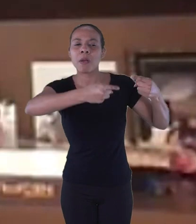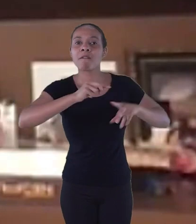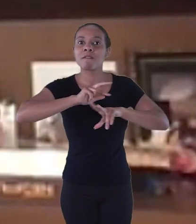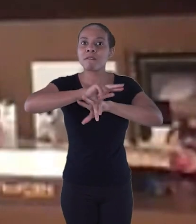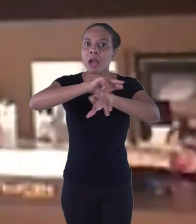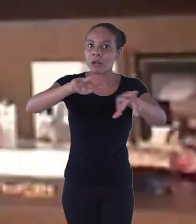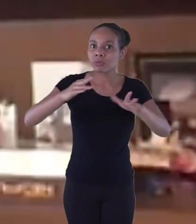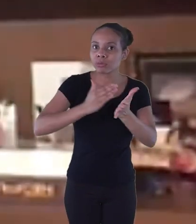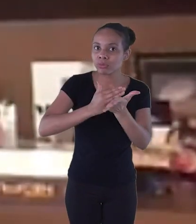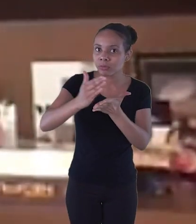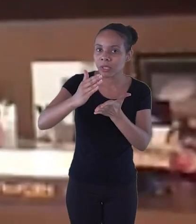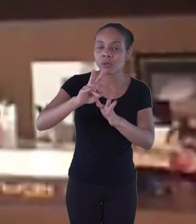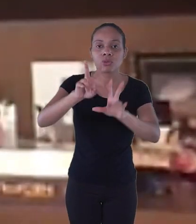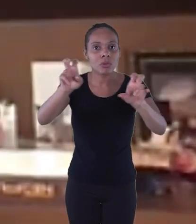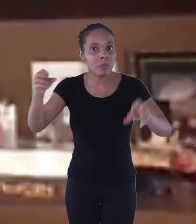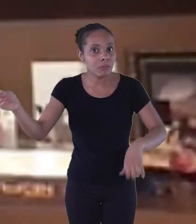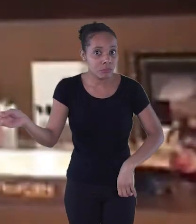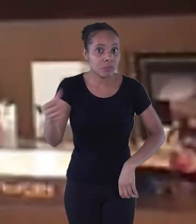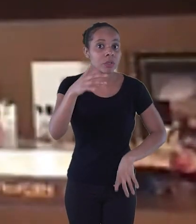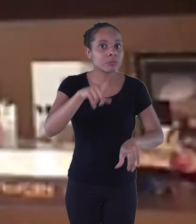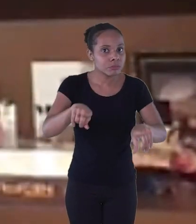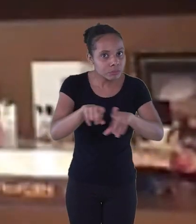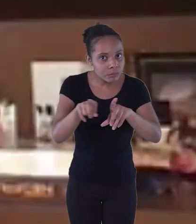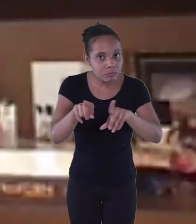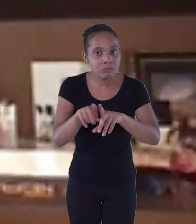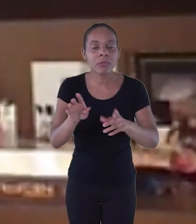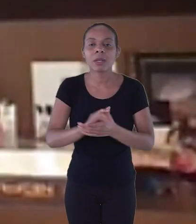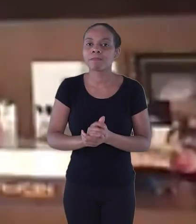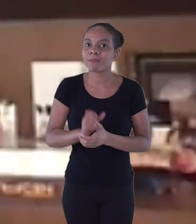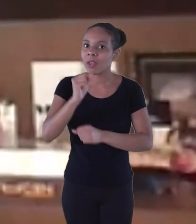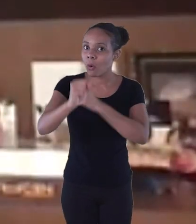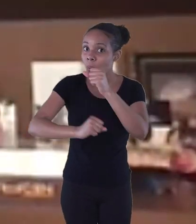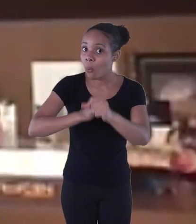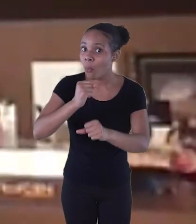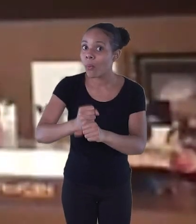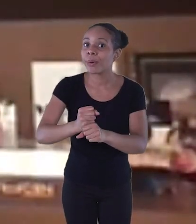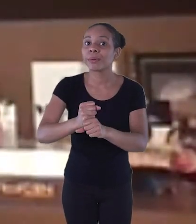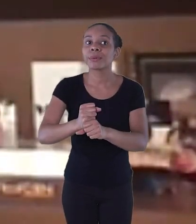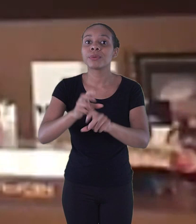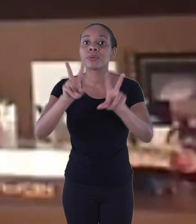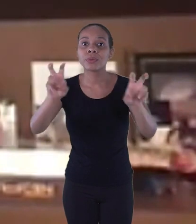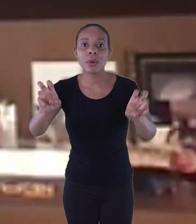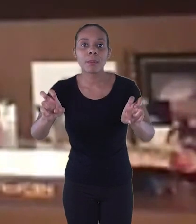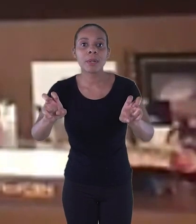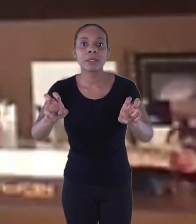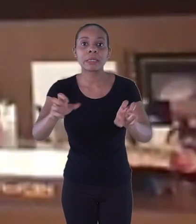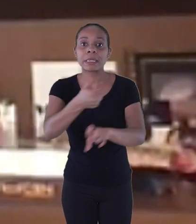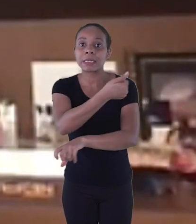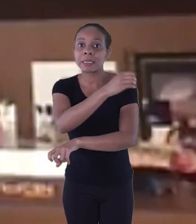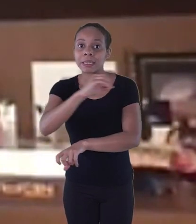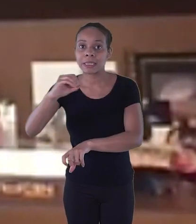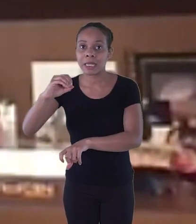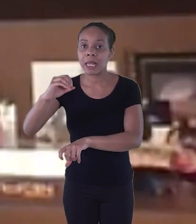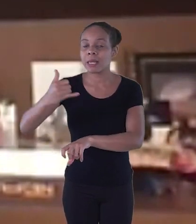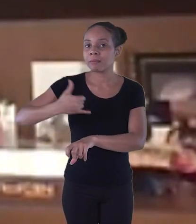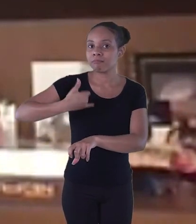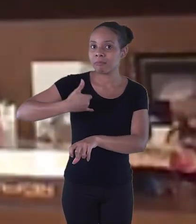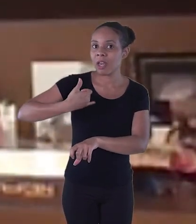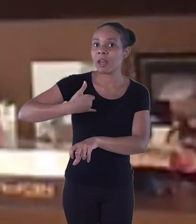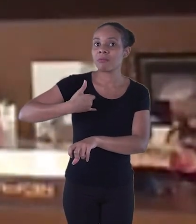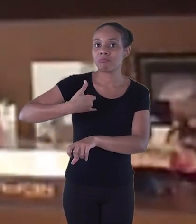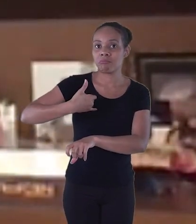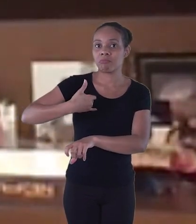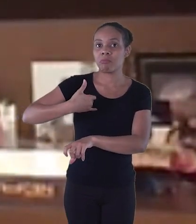no plural. É também um ano de centenário da morte de Lima Barreto, mas é também o ano